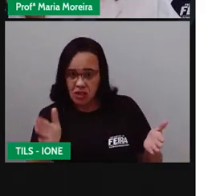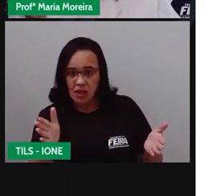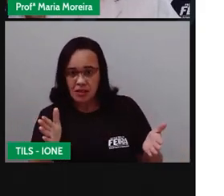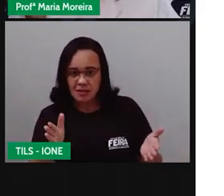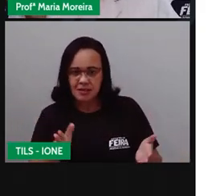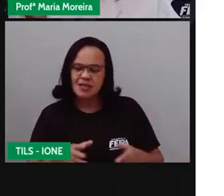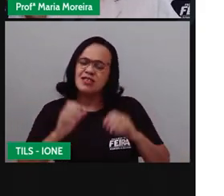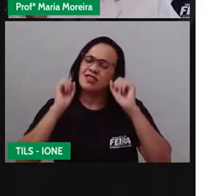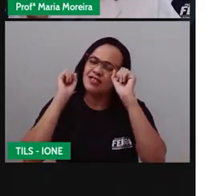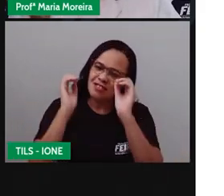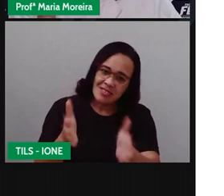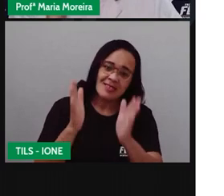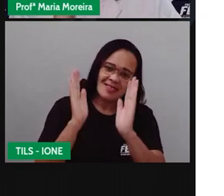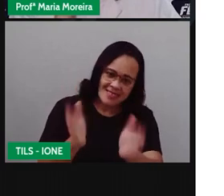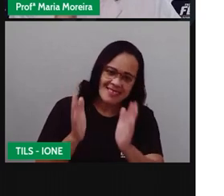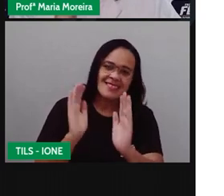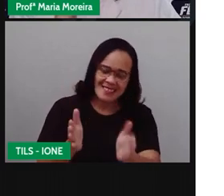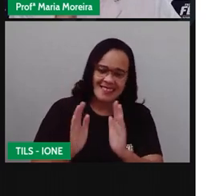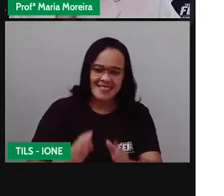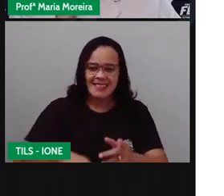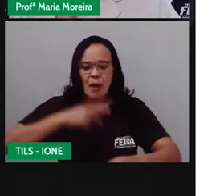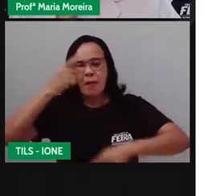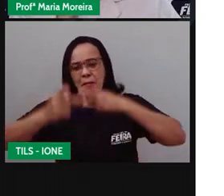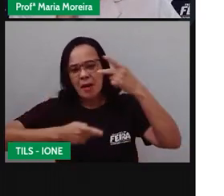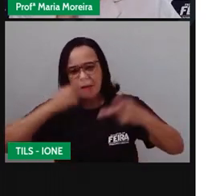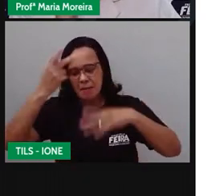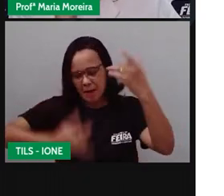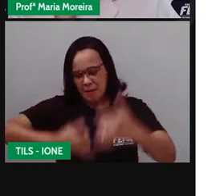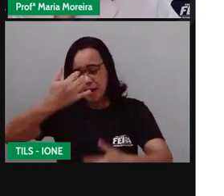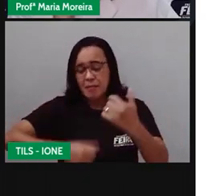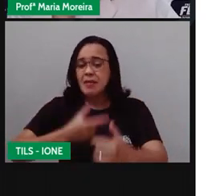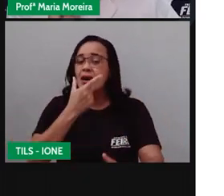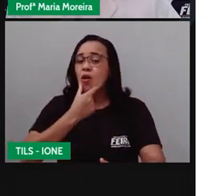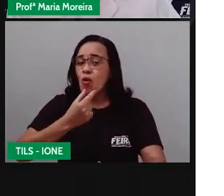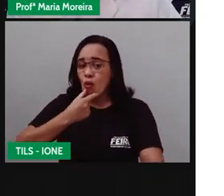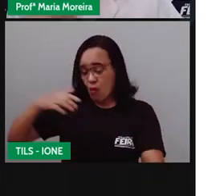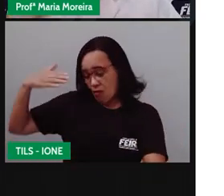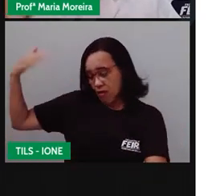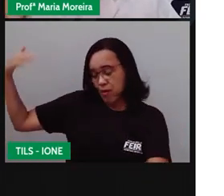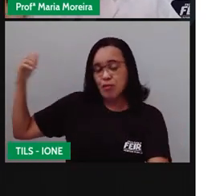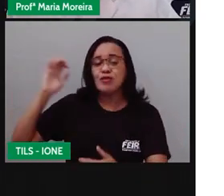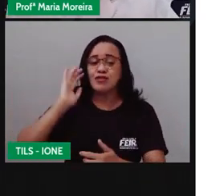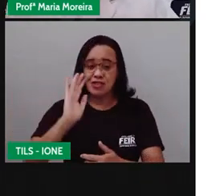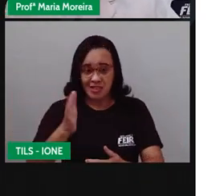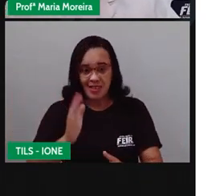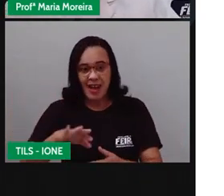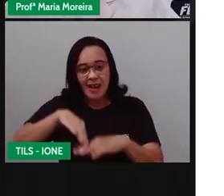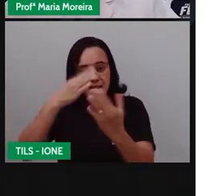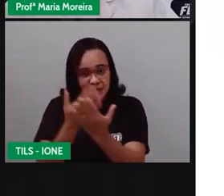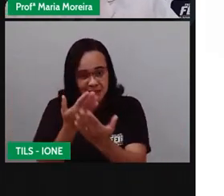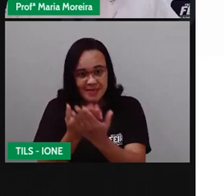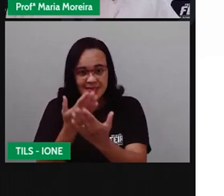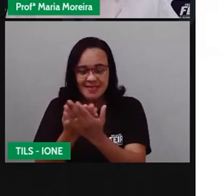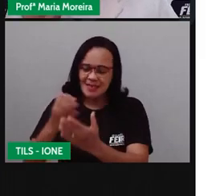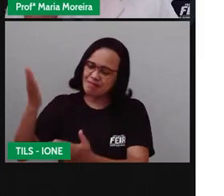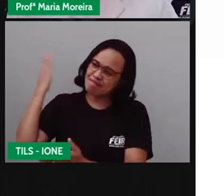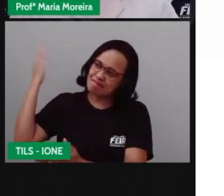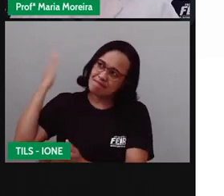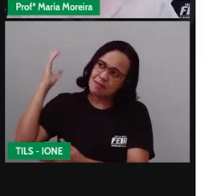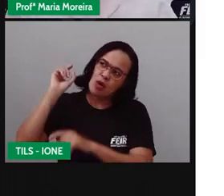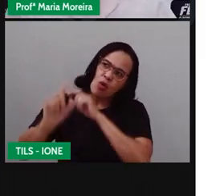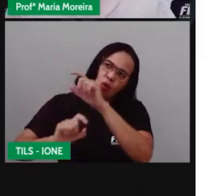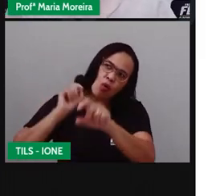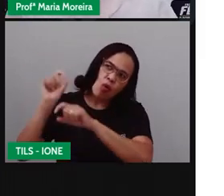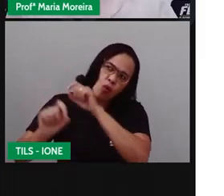gente, inclusive sobre quem? Não lembra? Vinícius de Moraes. Quando a gente estudou aqui Vinícius de Moraes, a gente também estudou o